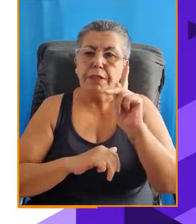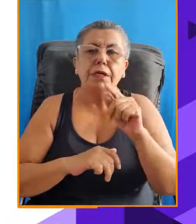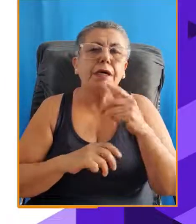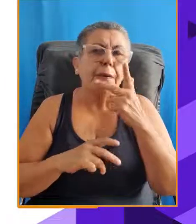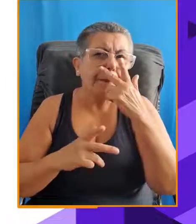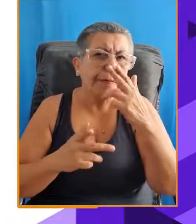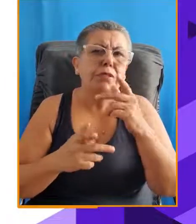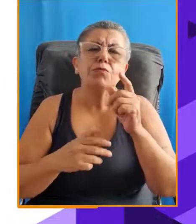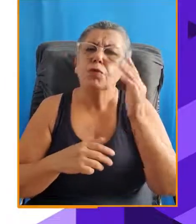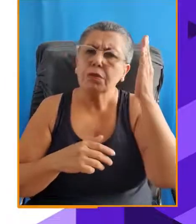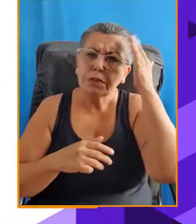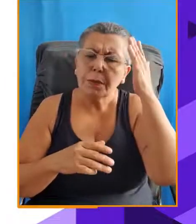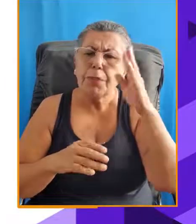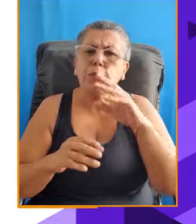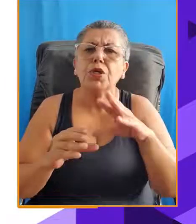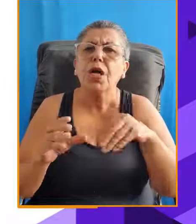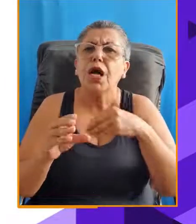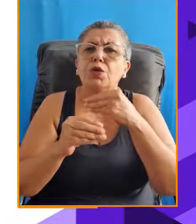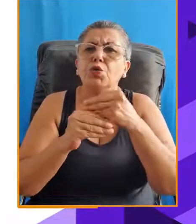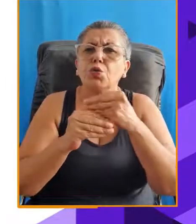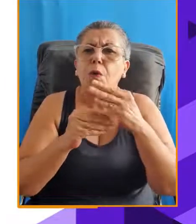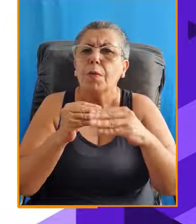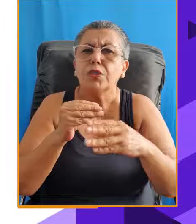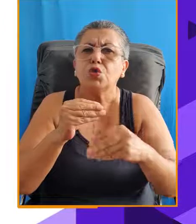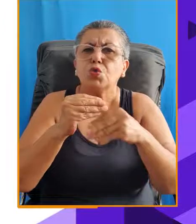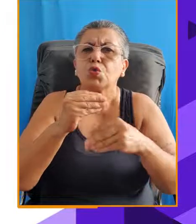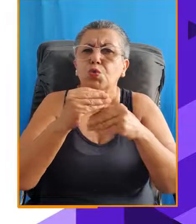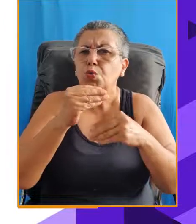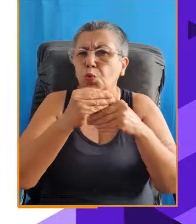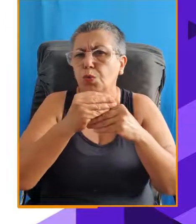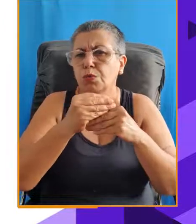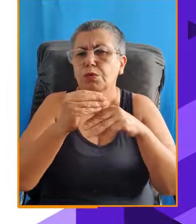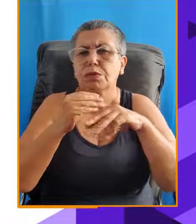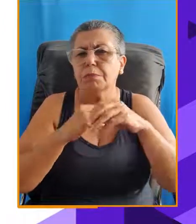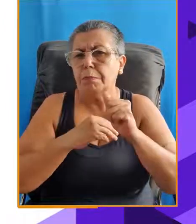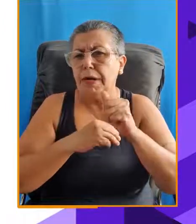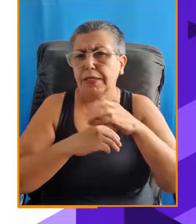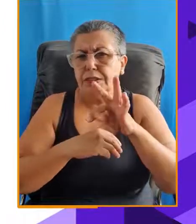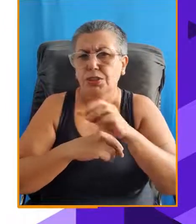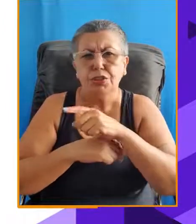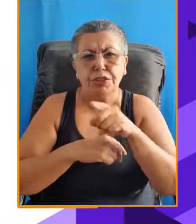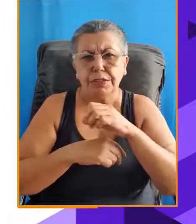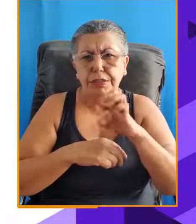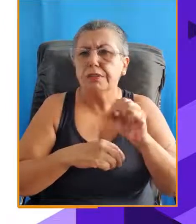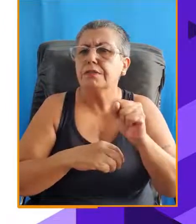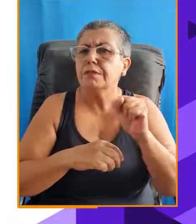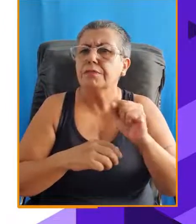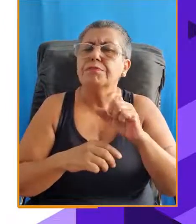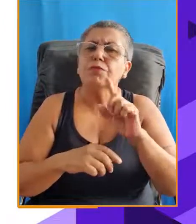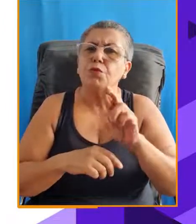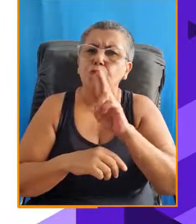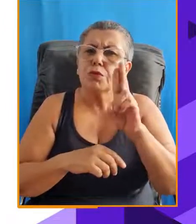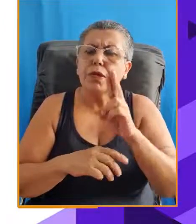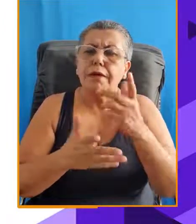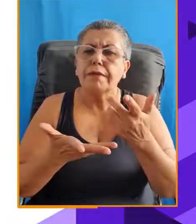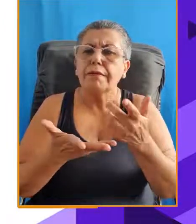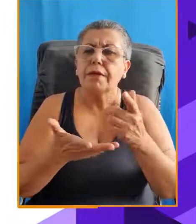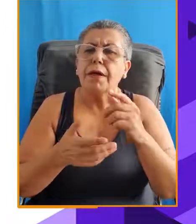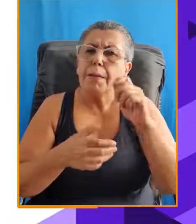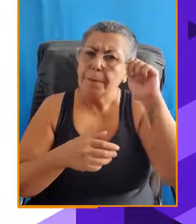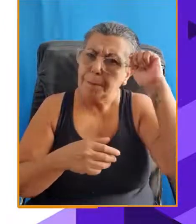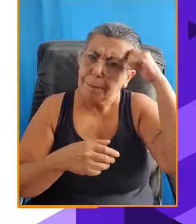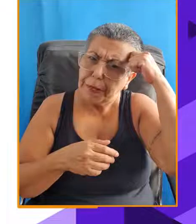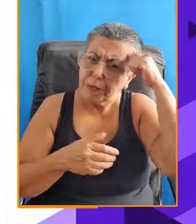mesmo sabendo que a soma de todos os matizes dão origem ao preto, é recomendado utilizar a opção de